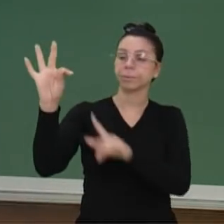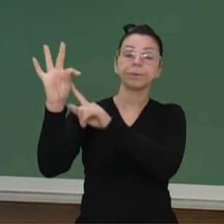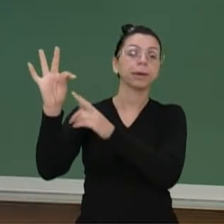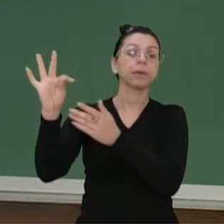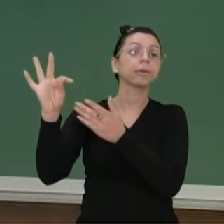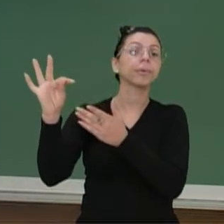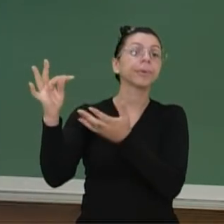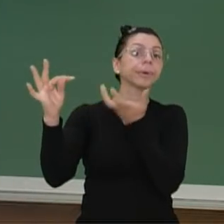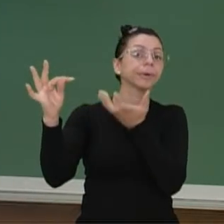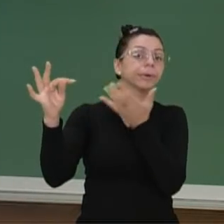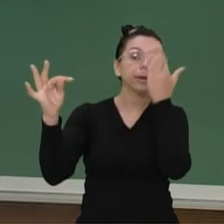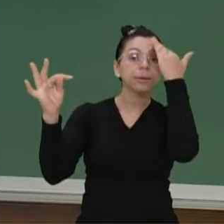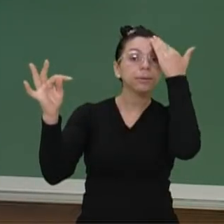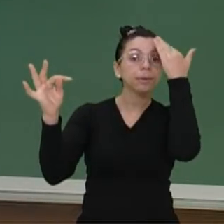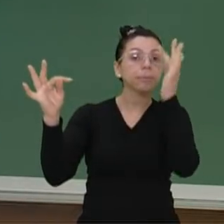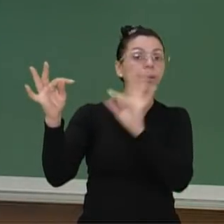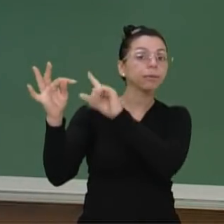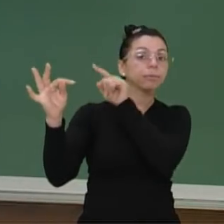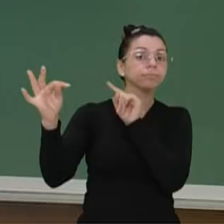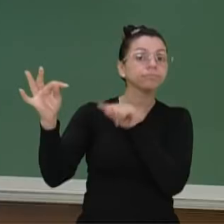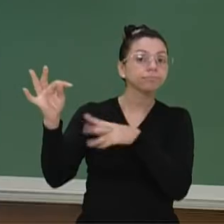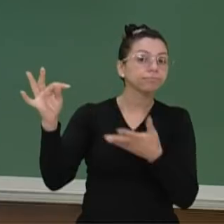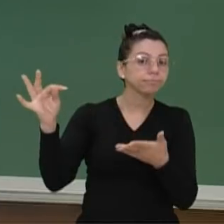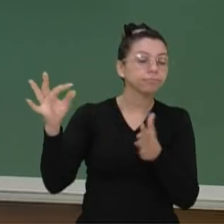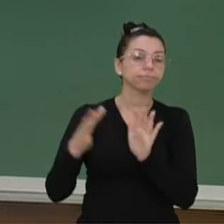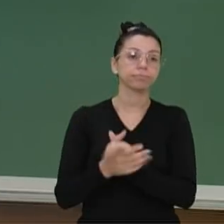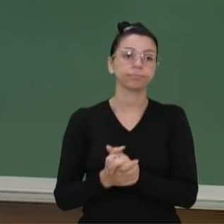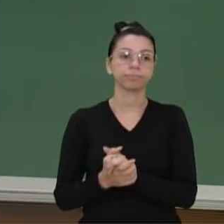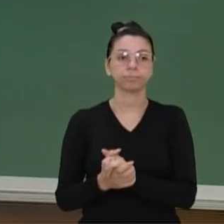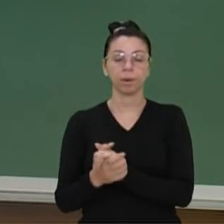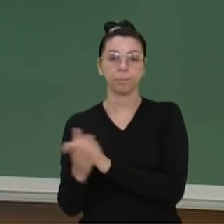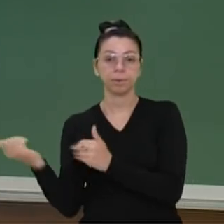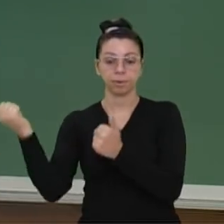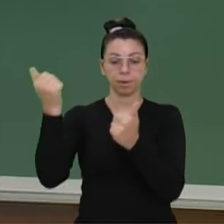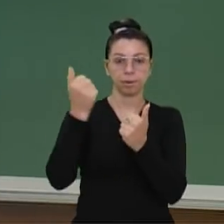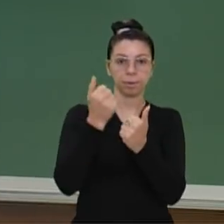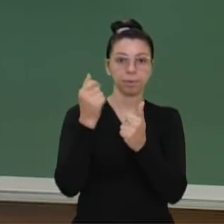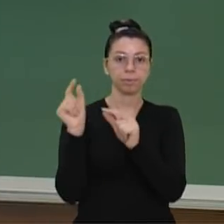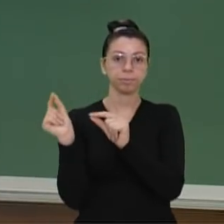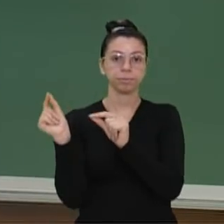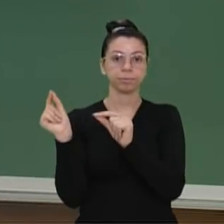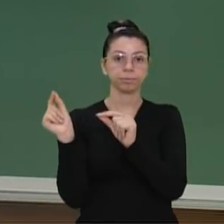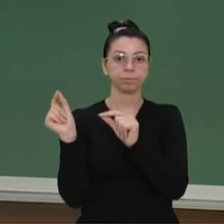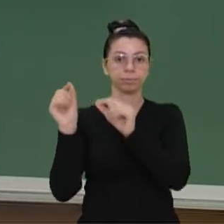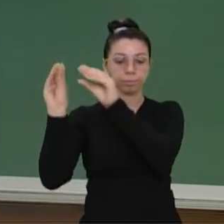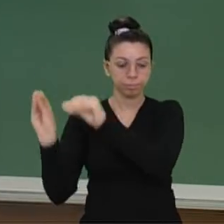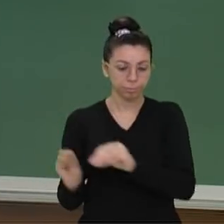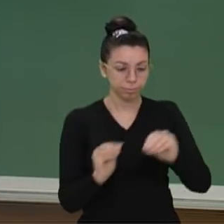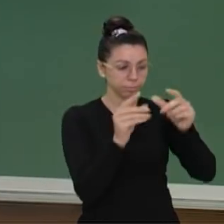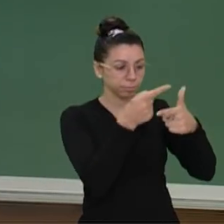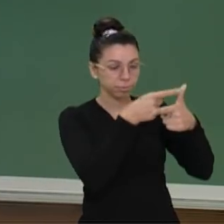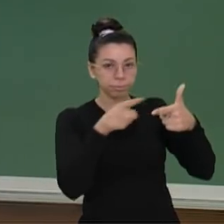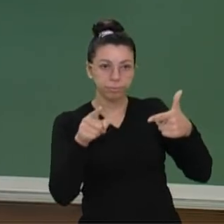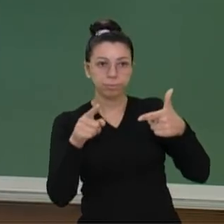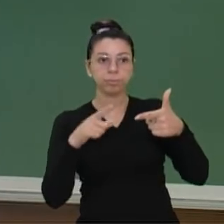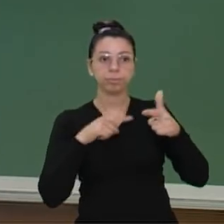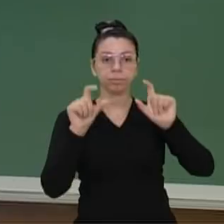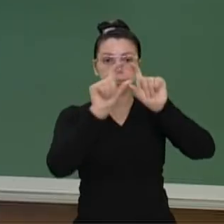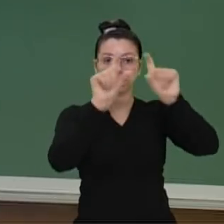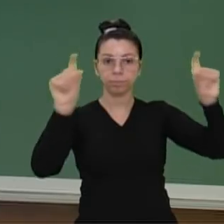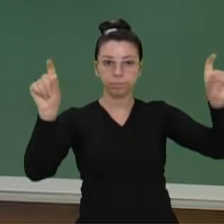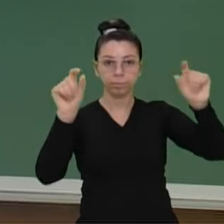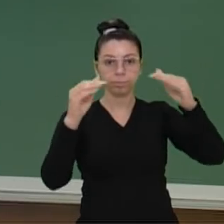incógnita. Se passar o 4,5 dividindo, a gente tem aqui o número de cima dividido